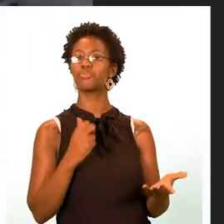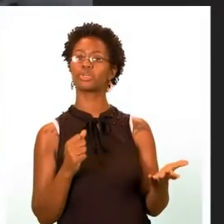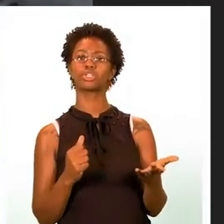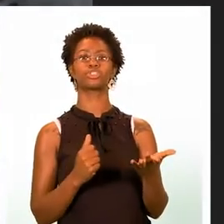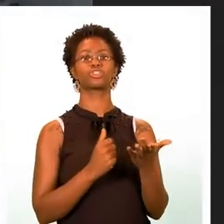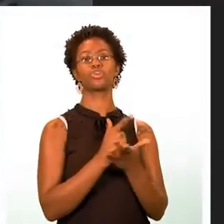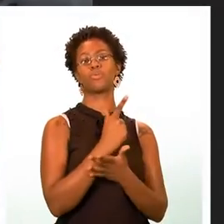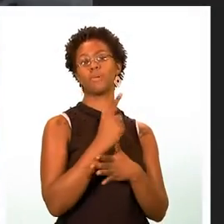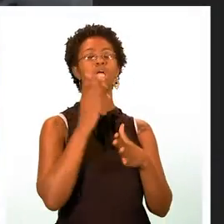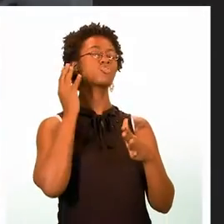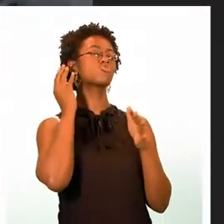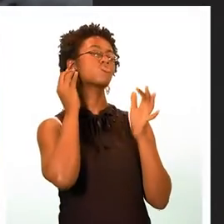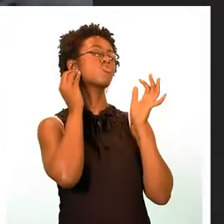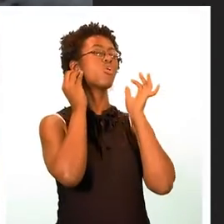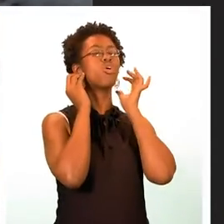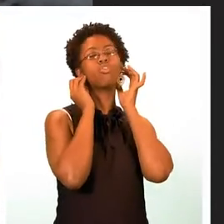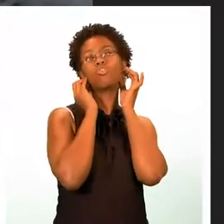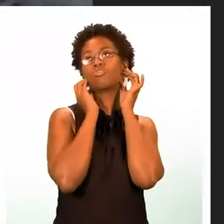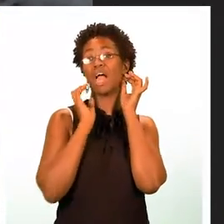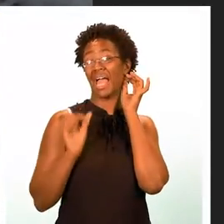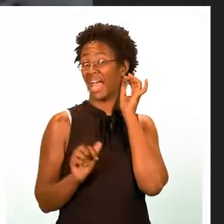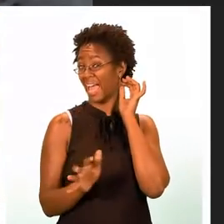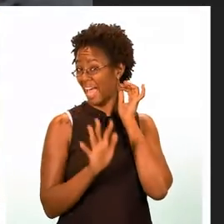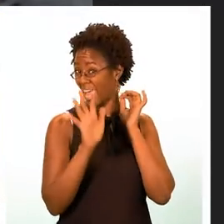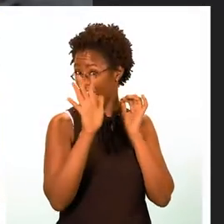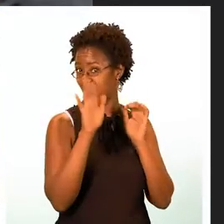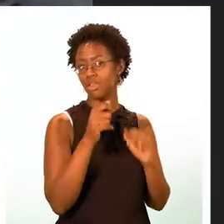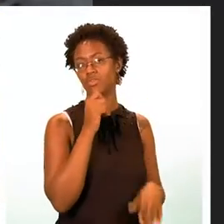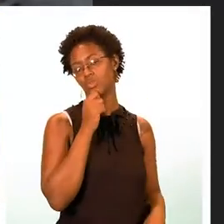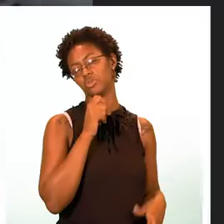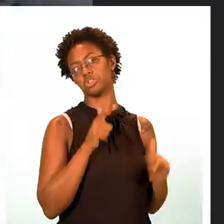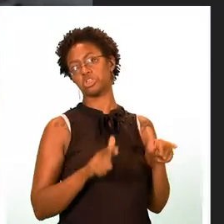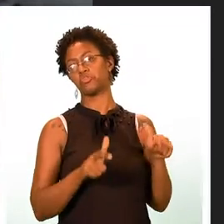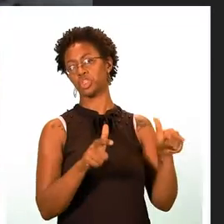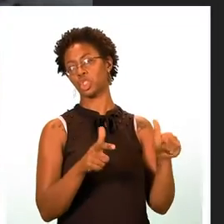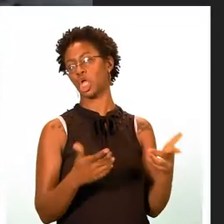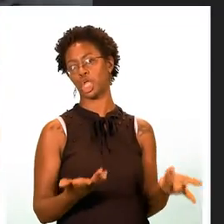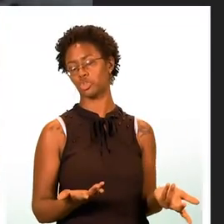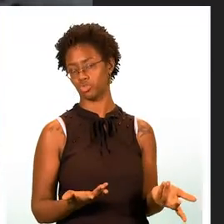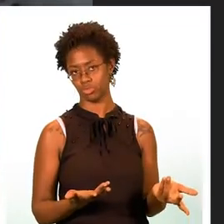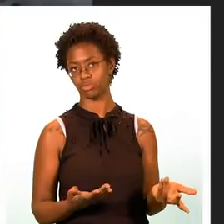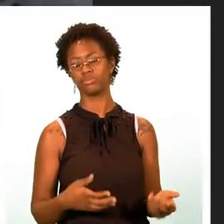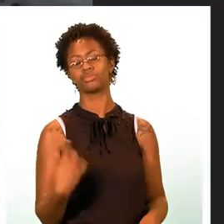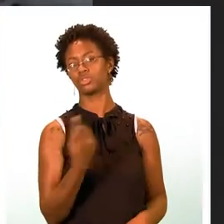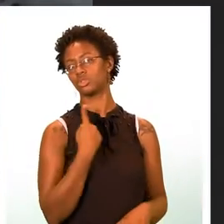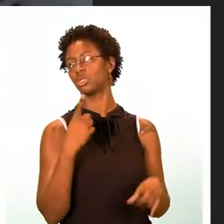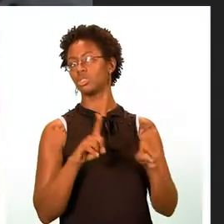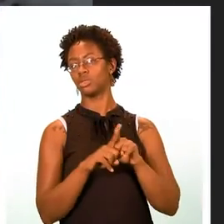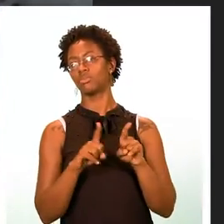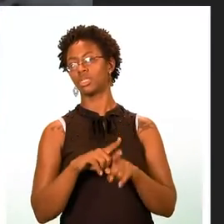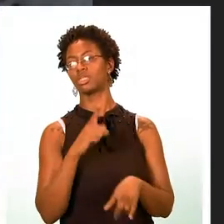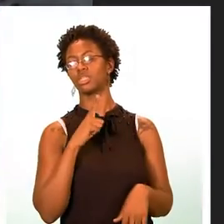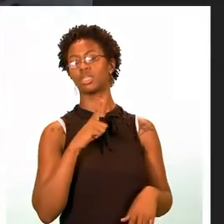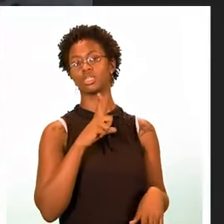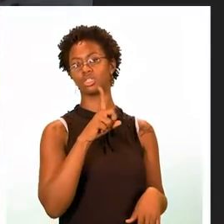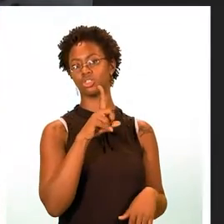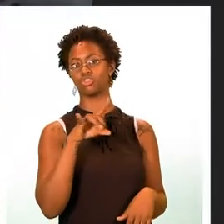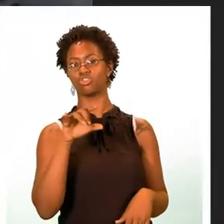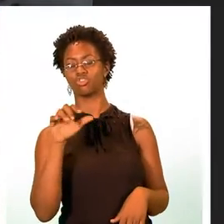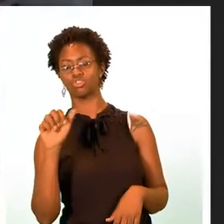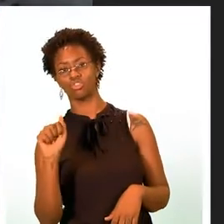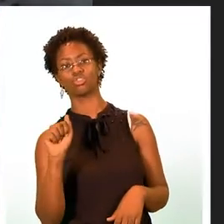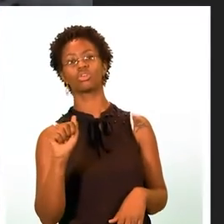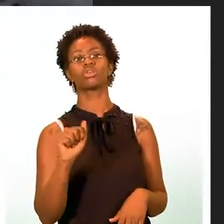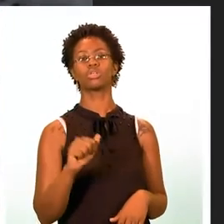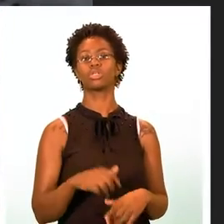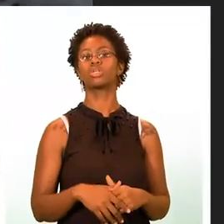compra uma joia de um valor tão alto desse sem um certificado. Inclusive, nós temos que é o DIA,